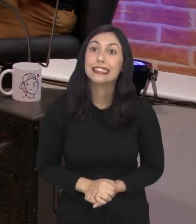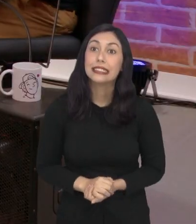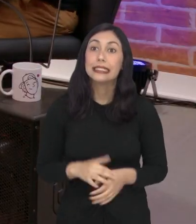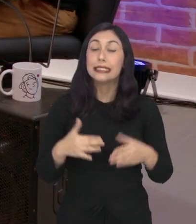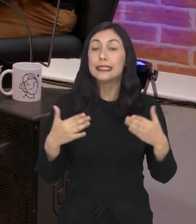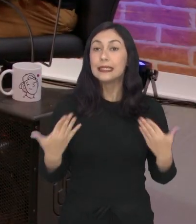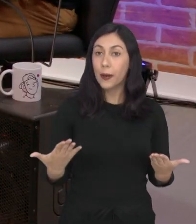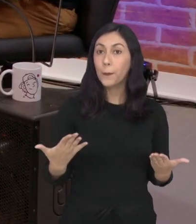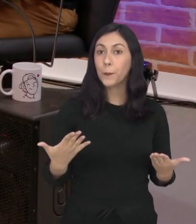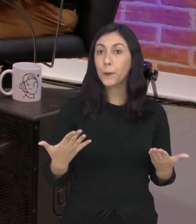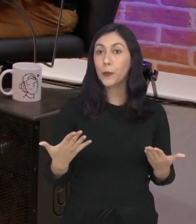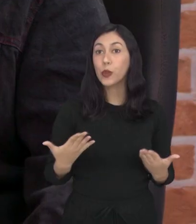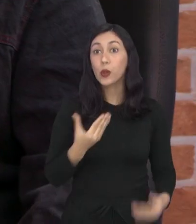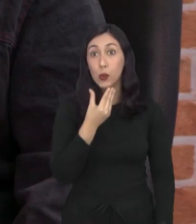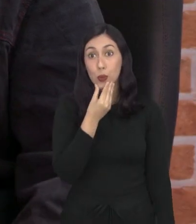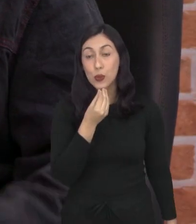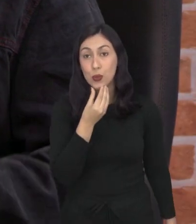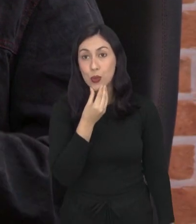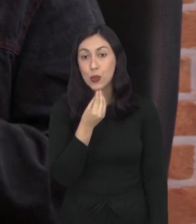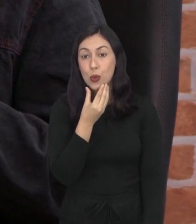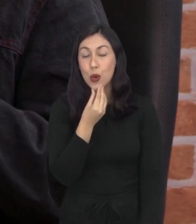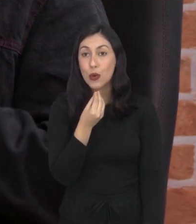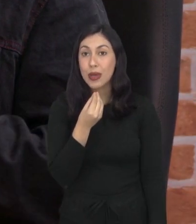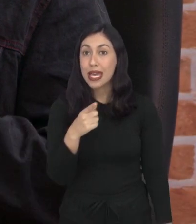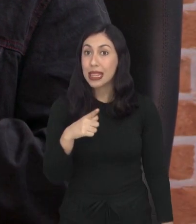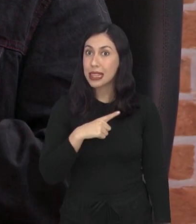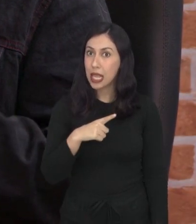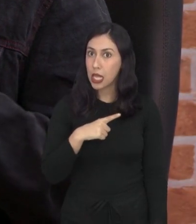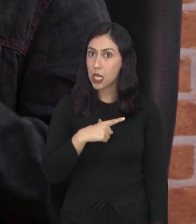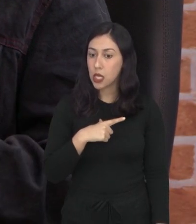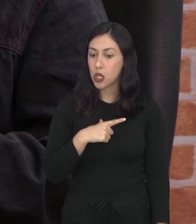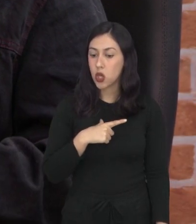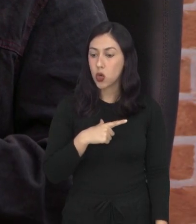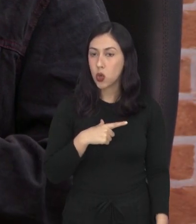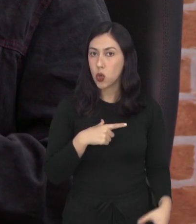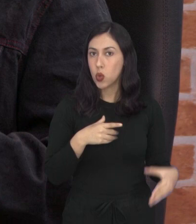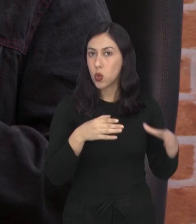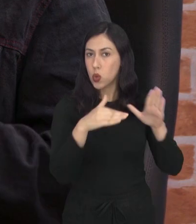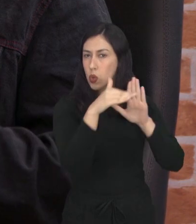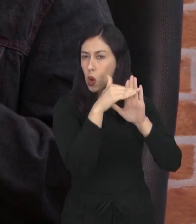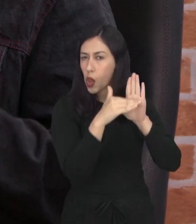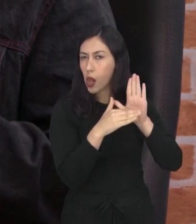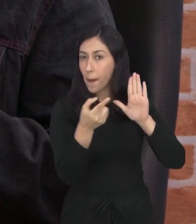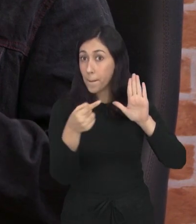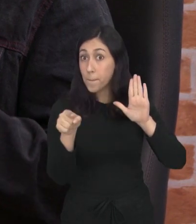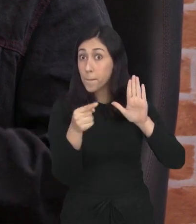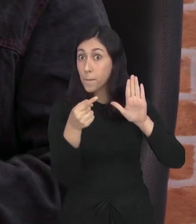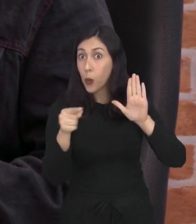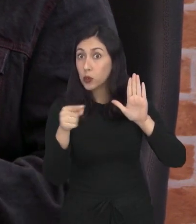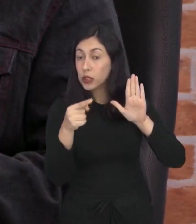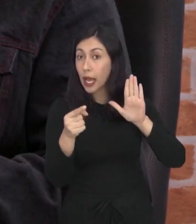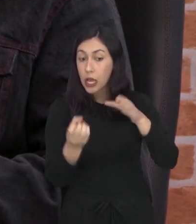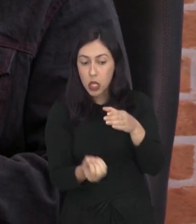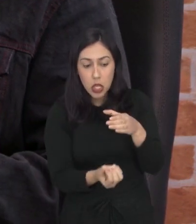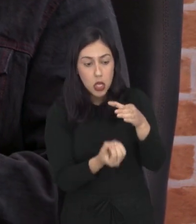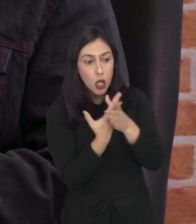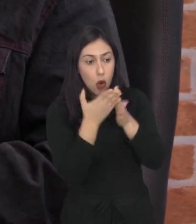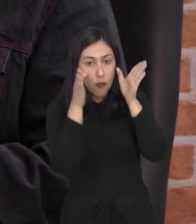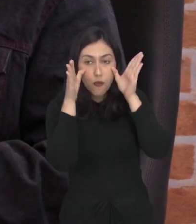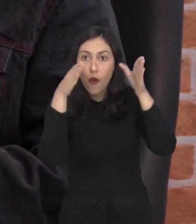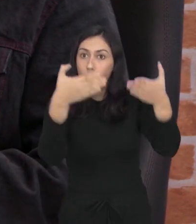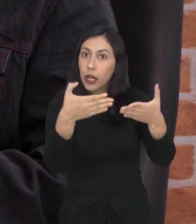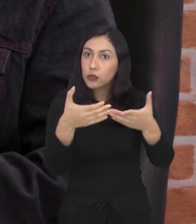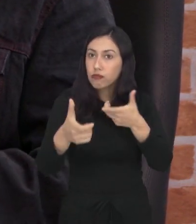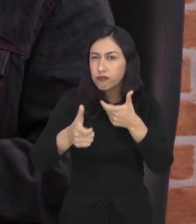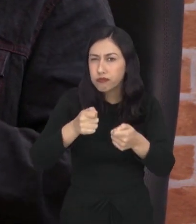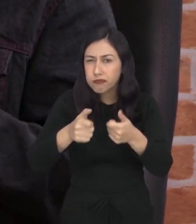tô brincando. Mas o cara, ele literalmente, ele tem um álbum musical focado em um jogo que ele fez. Então,